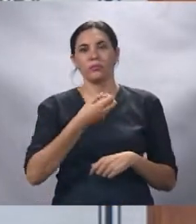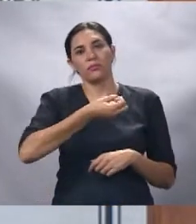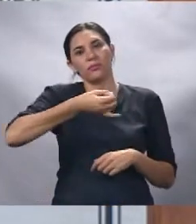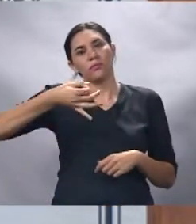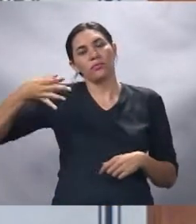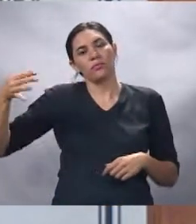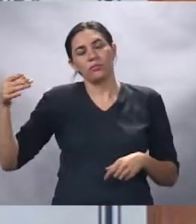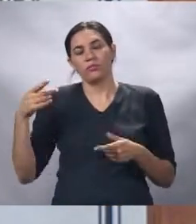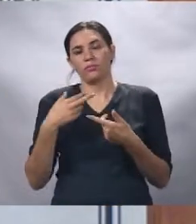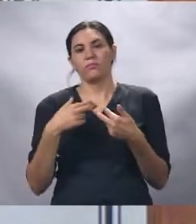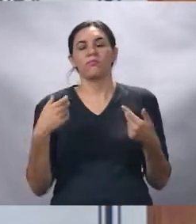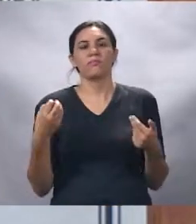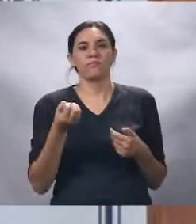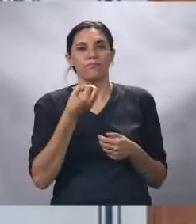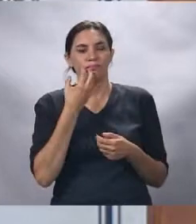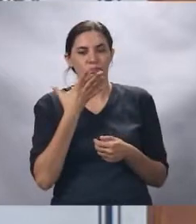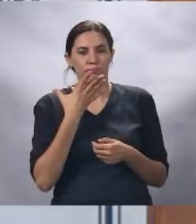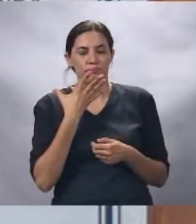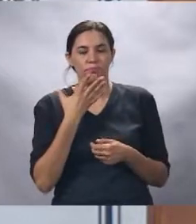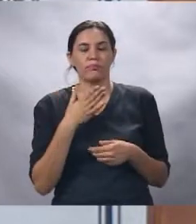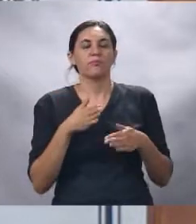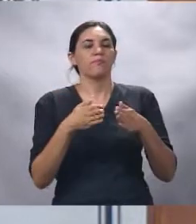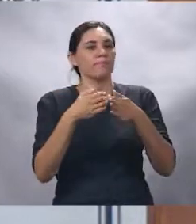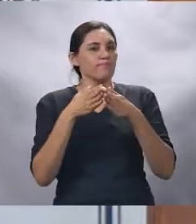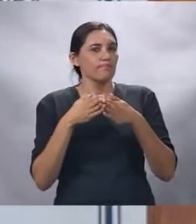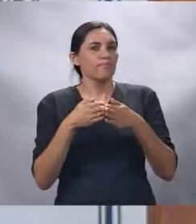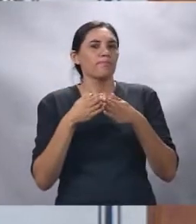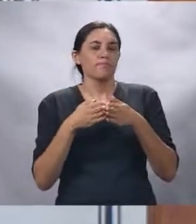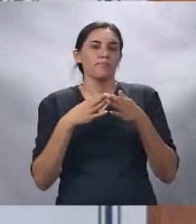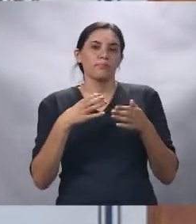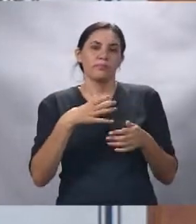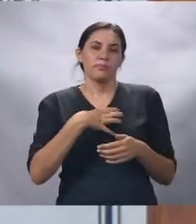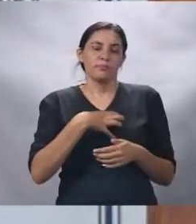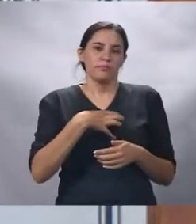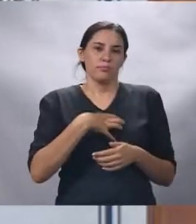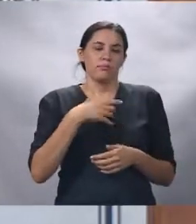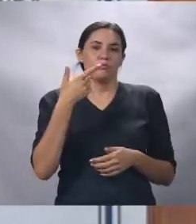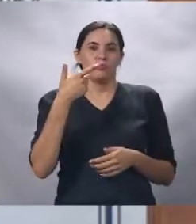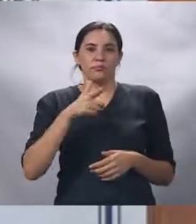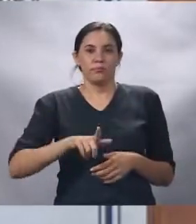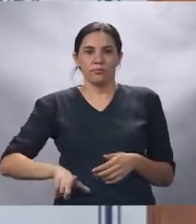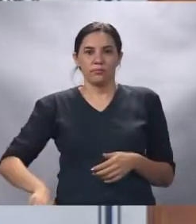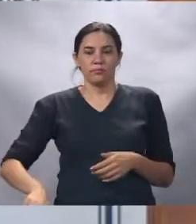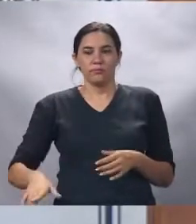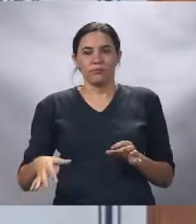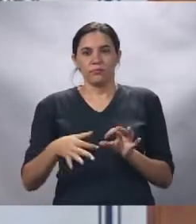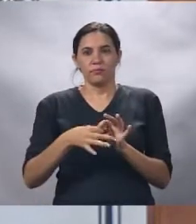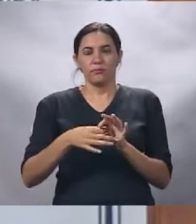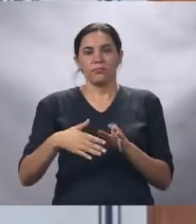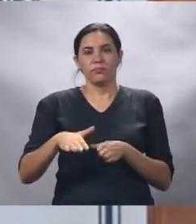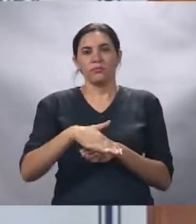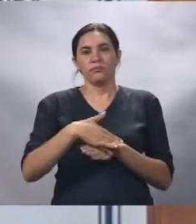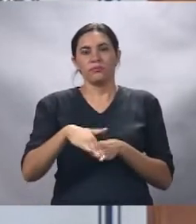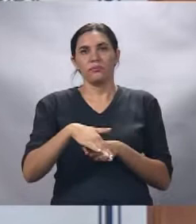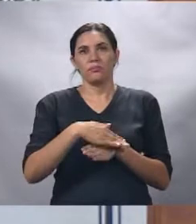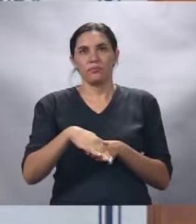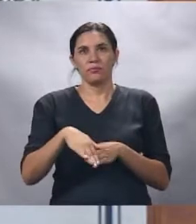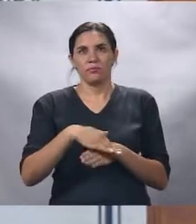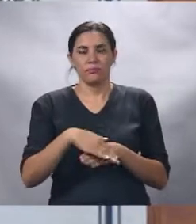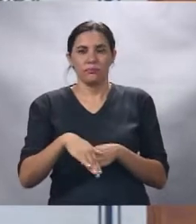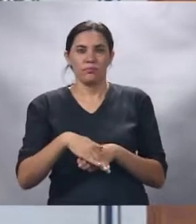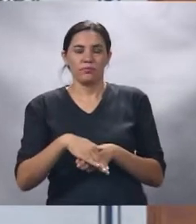de algumas benfeitorias. E é essa que a gente vem pedir aqui de forma reiterada. Ligar essa rua aí, Setembrino